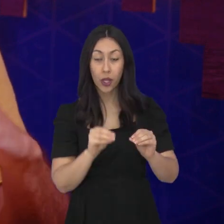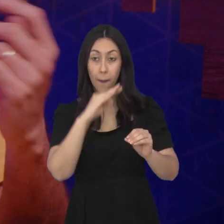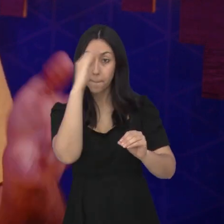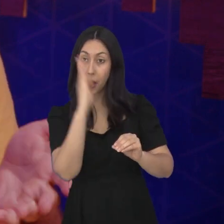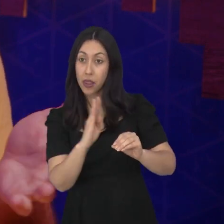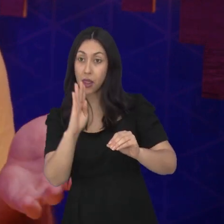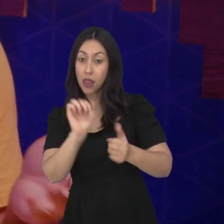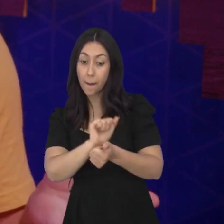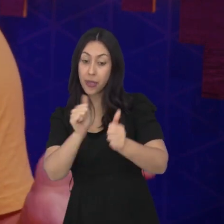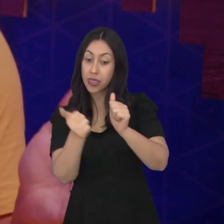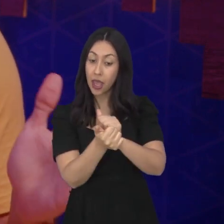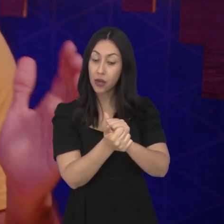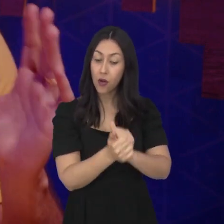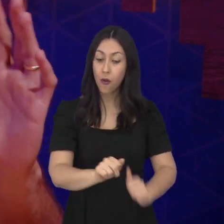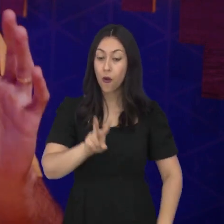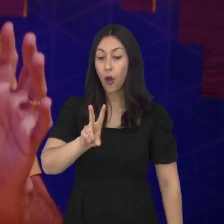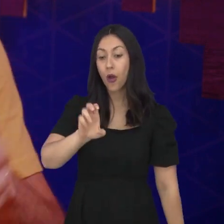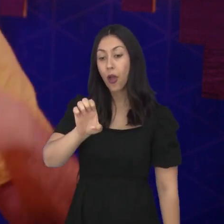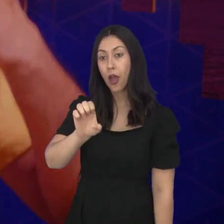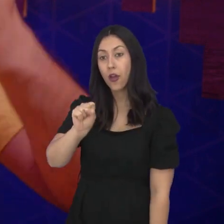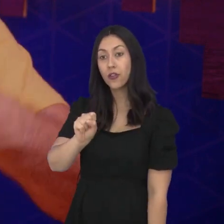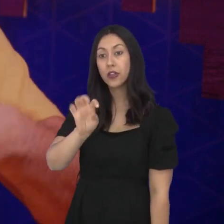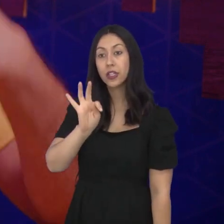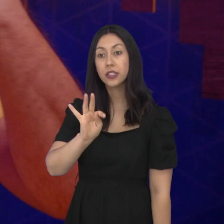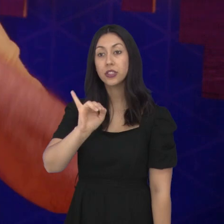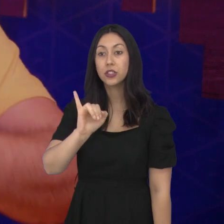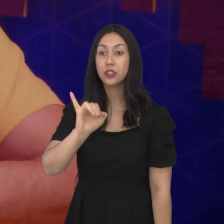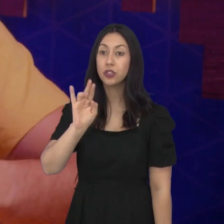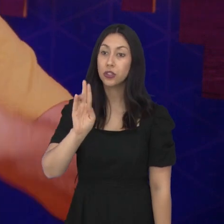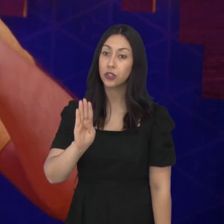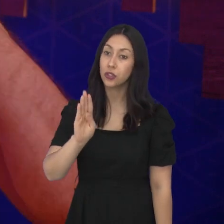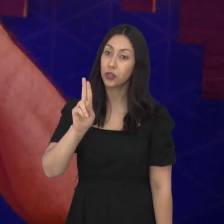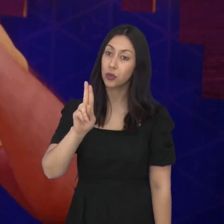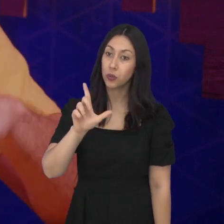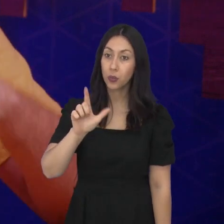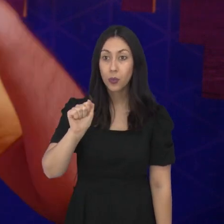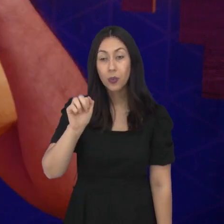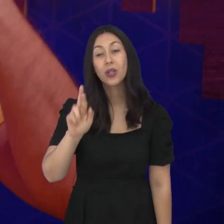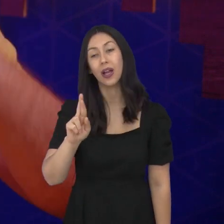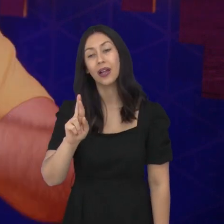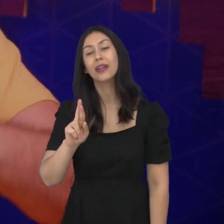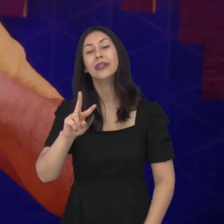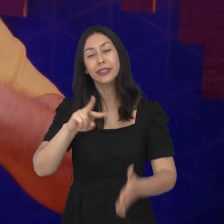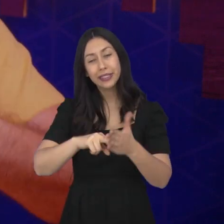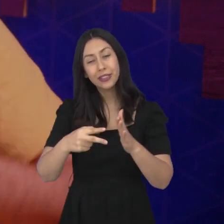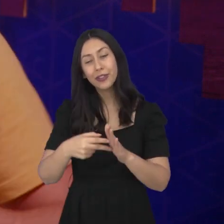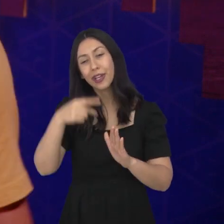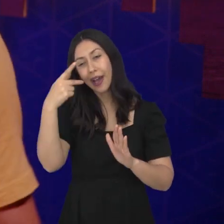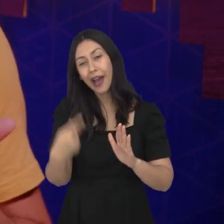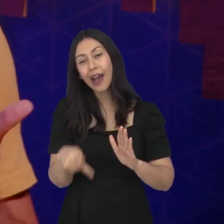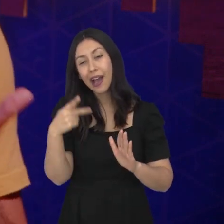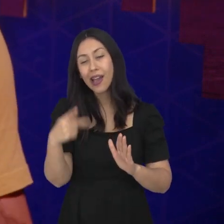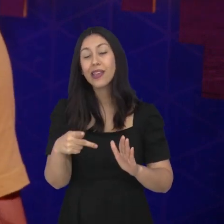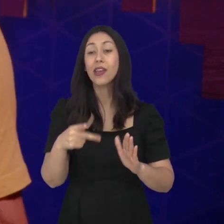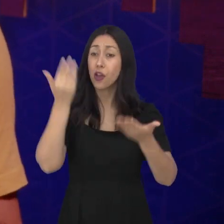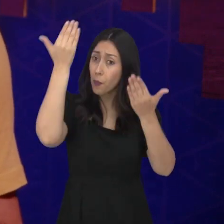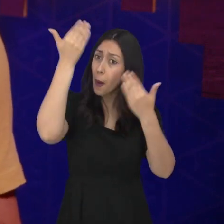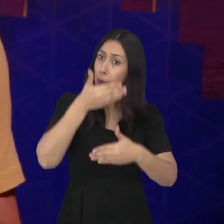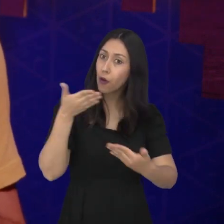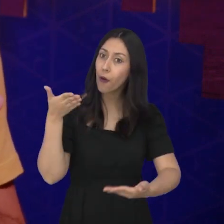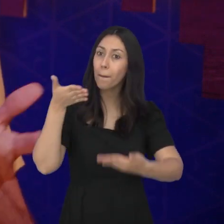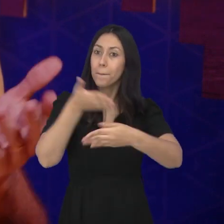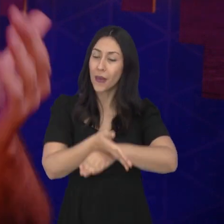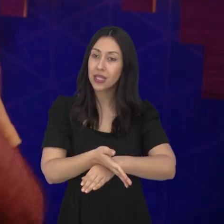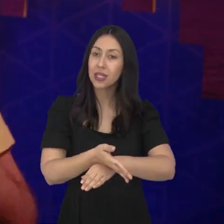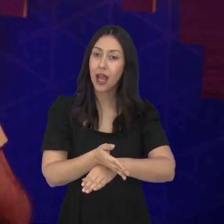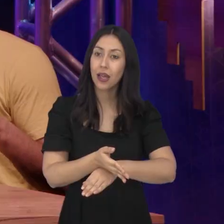latim vestibular, para falar dessa prova de ingresso, dessa ferramenta de ingressar nas